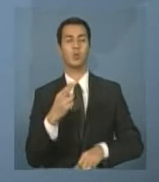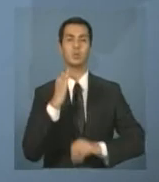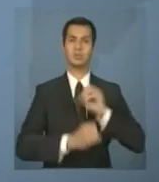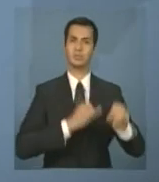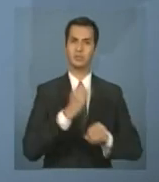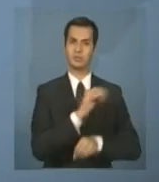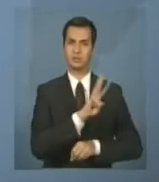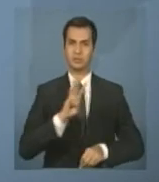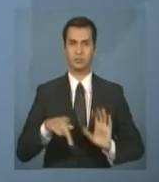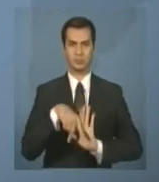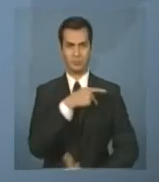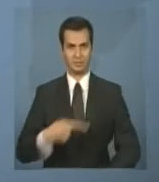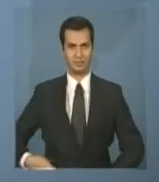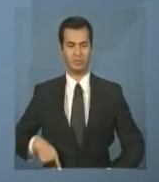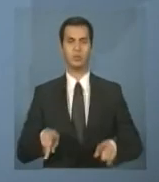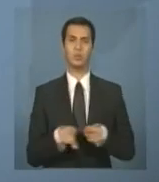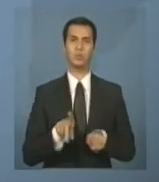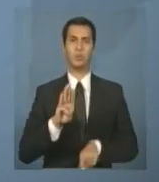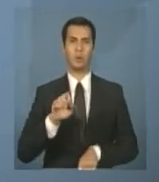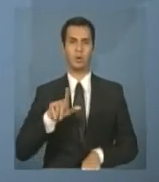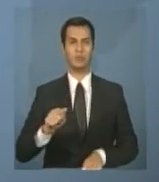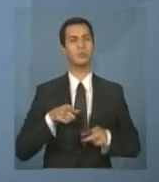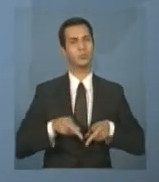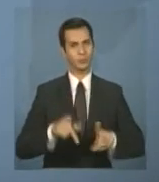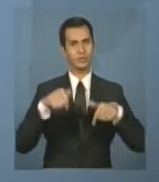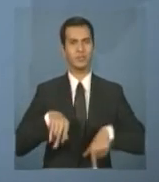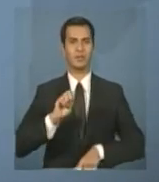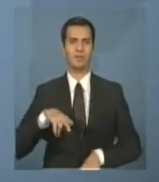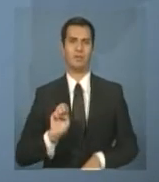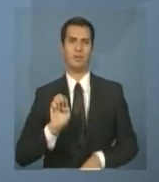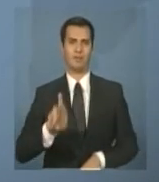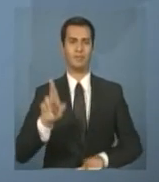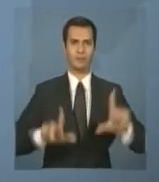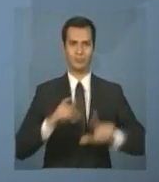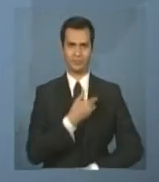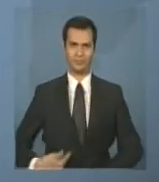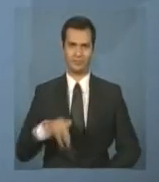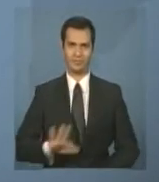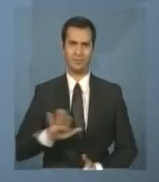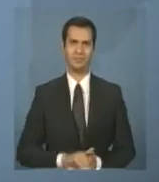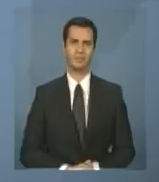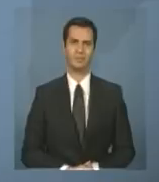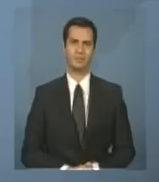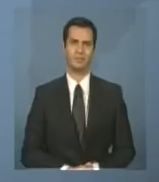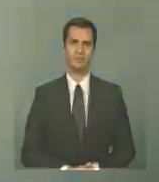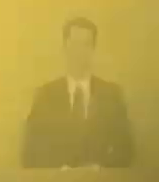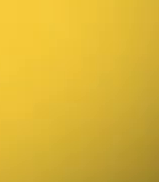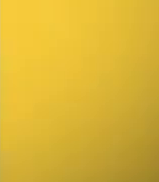Presidência da República ou pelo blog do Planalto. Continue com a gente, NBR, a TV do Governo Federal.